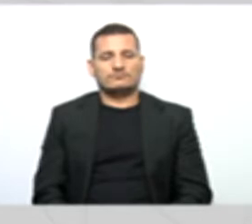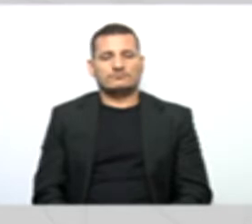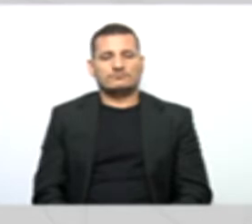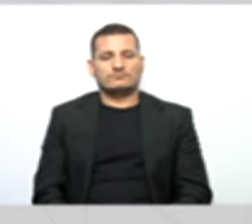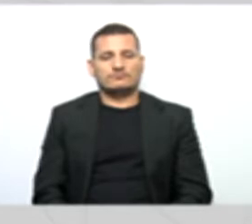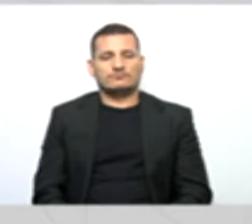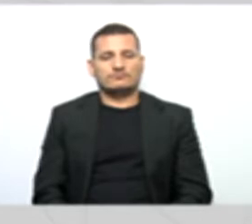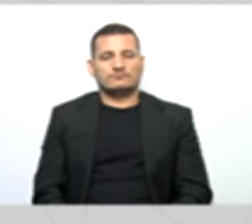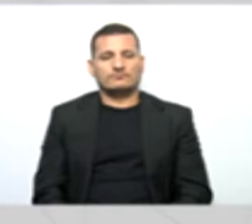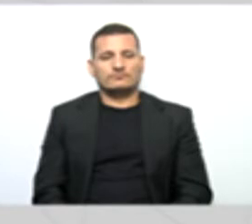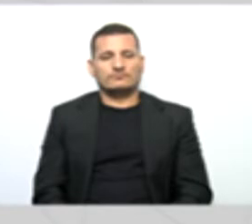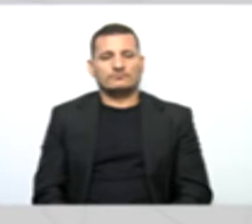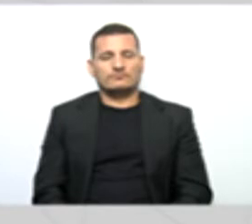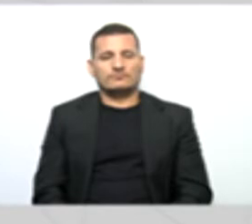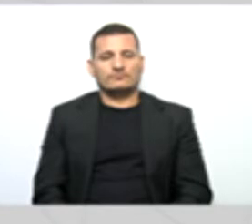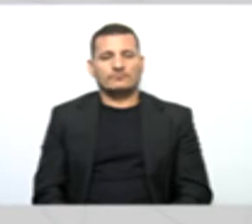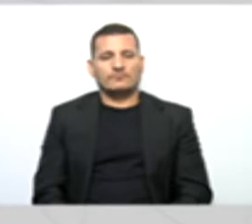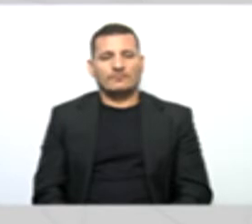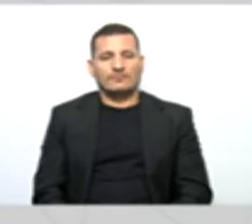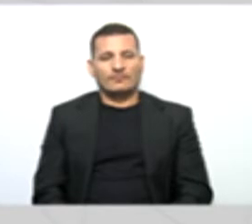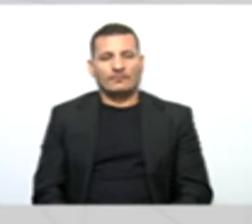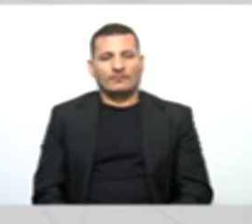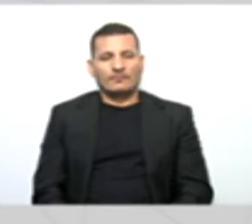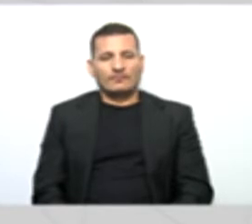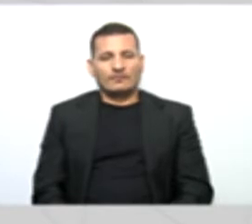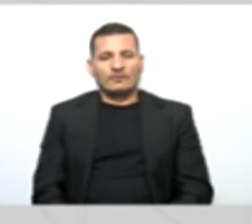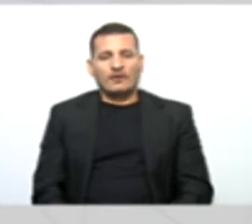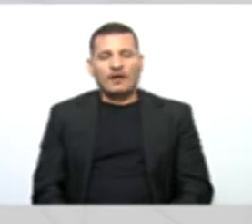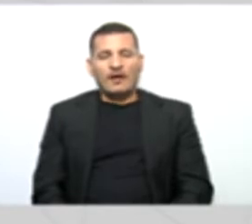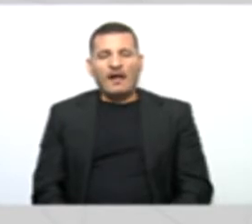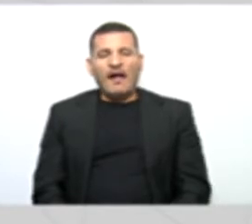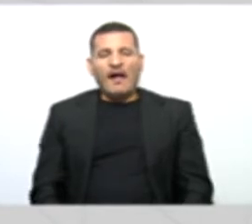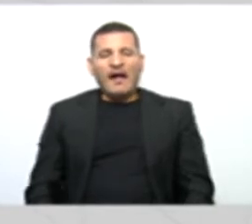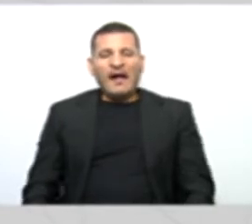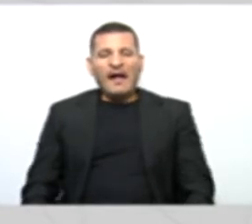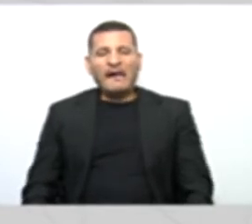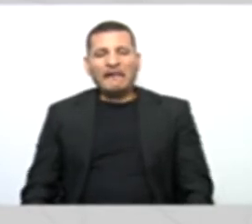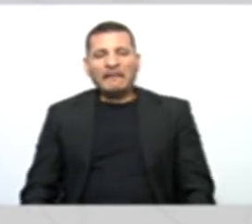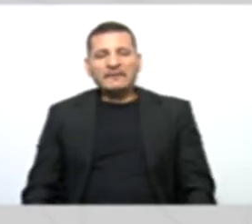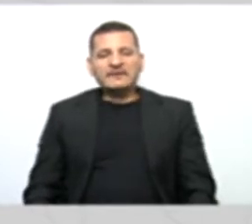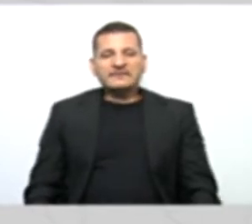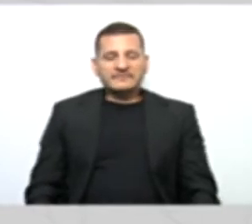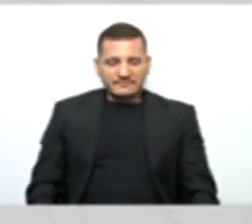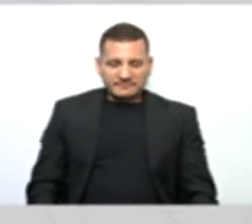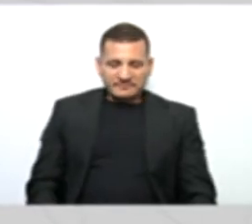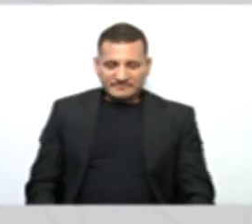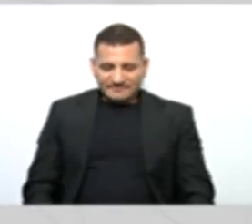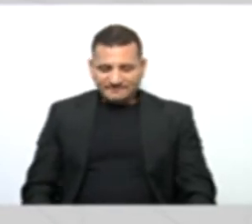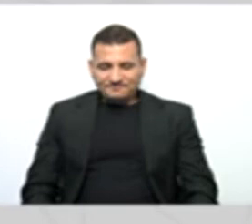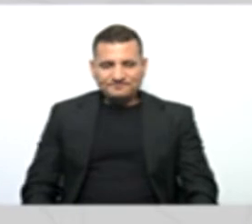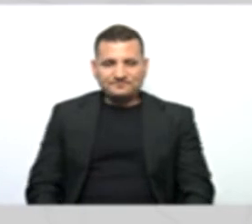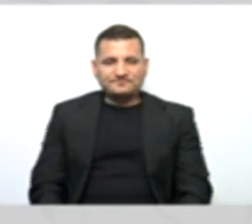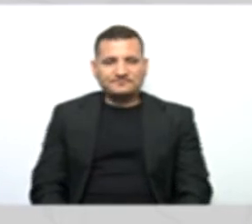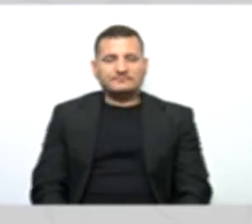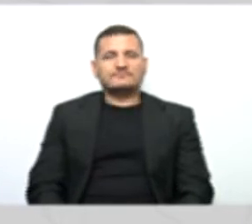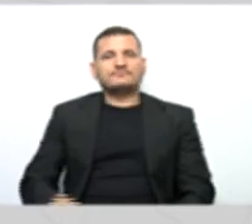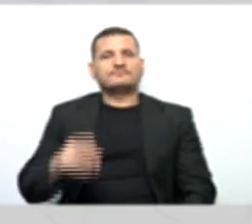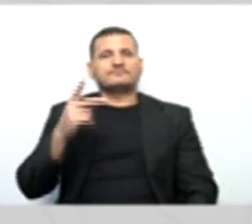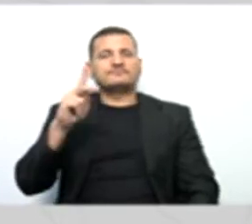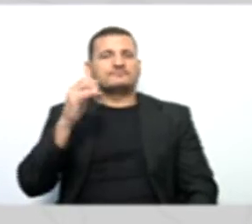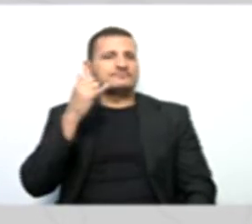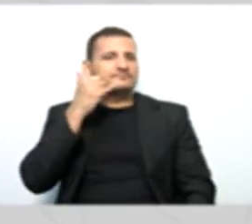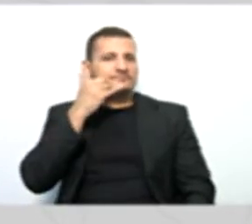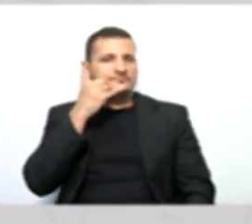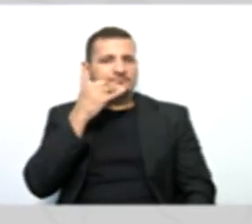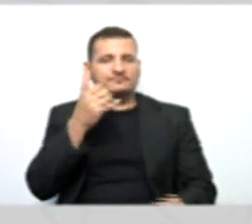Para formas de demonstração, nós vamos fazer agora aqui um conceito bem básico. Quando você está ligando o seu telefone,